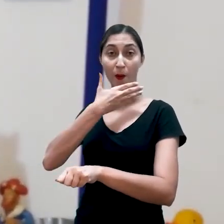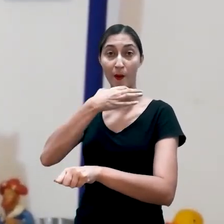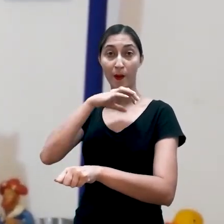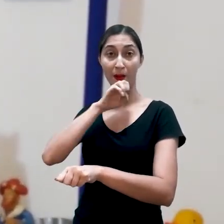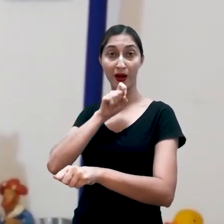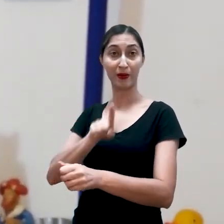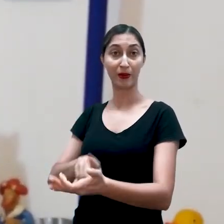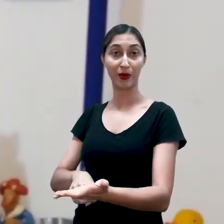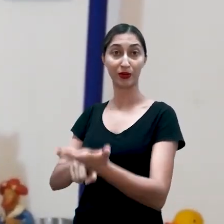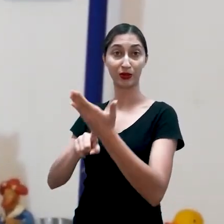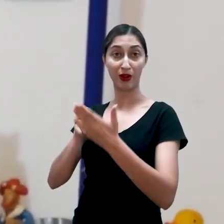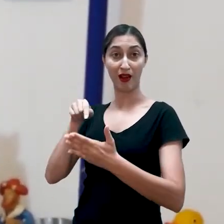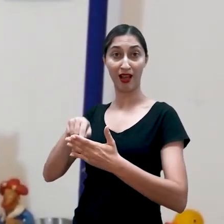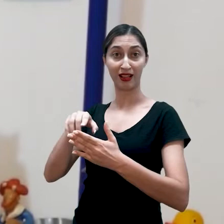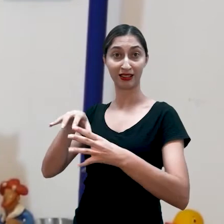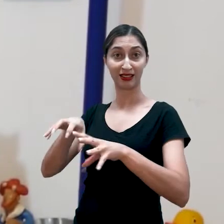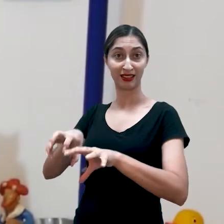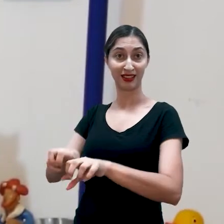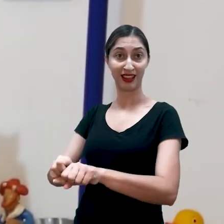coisas.